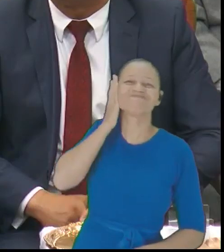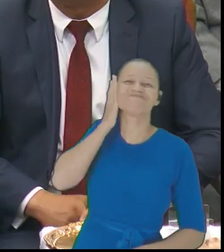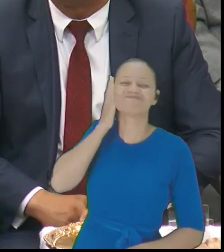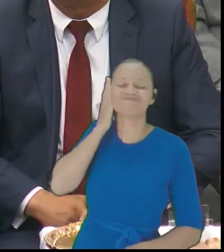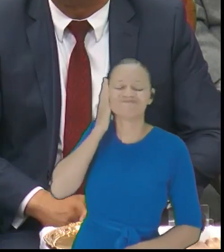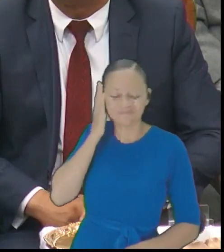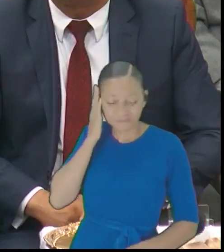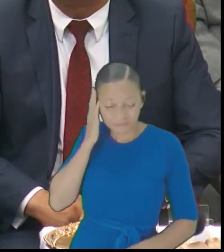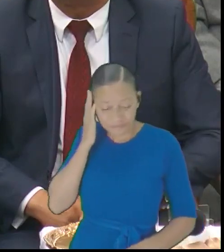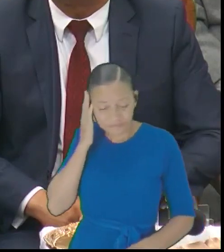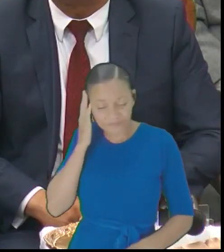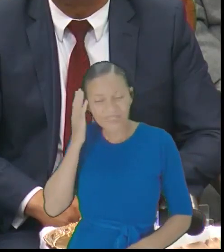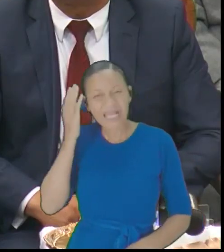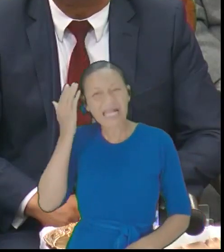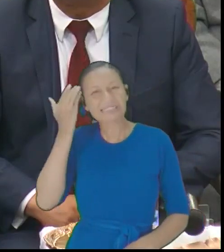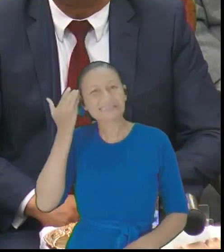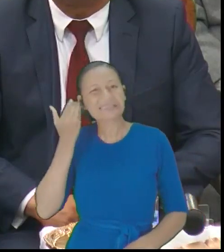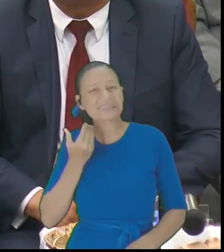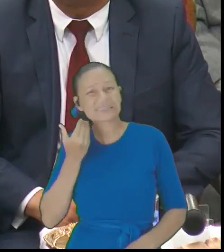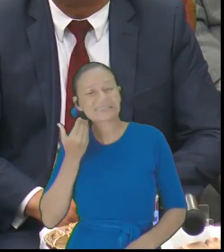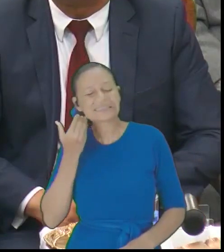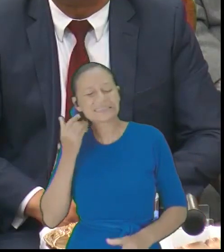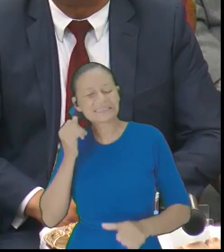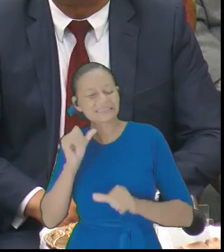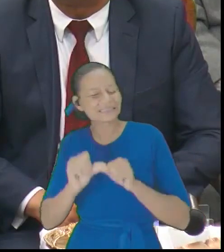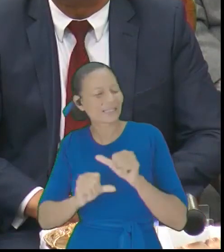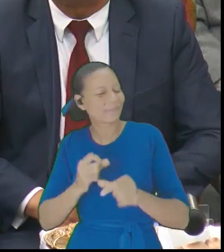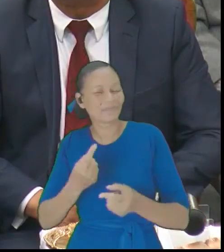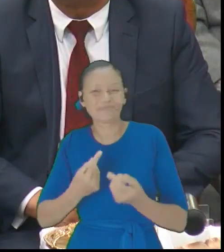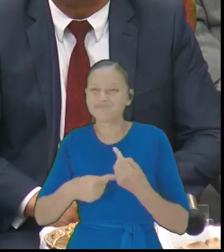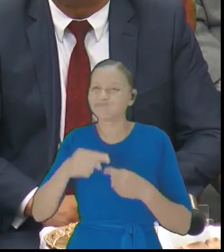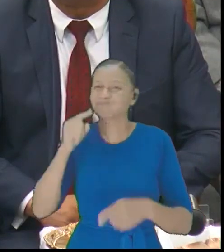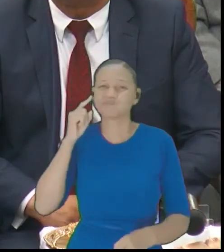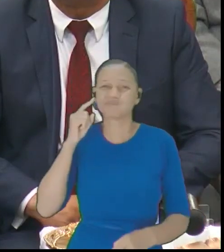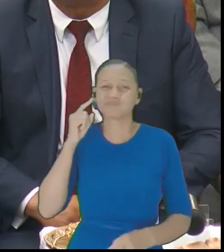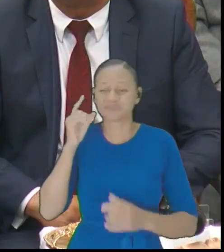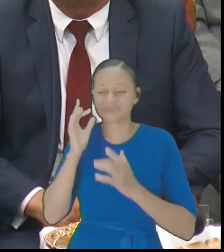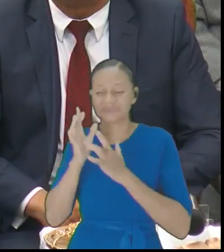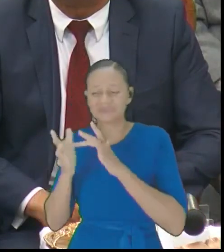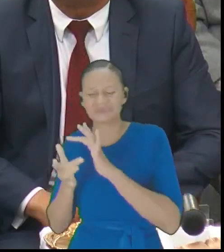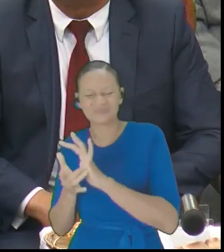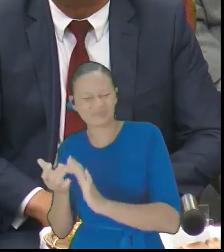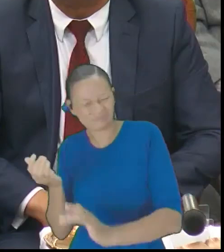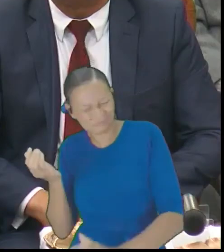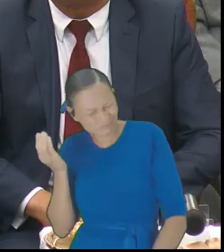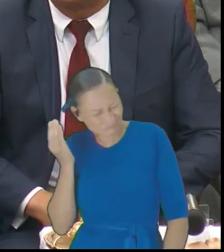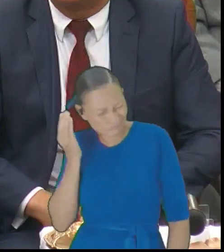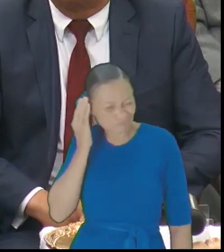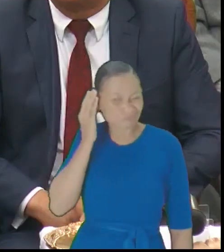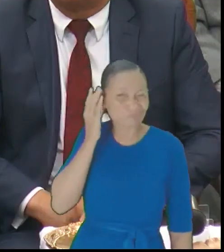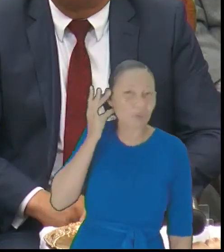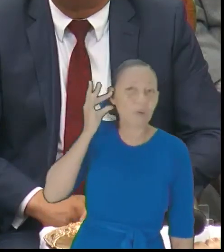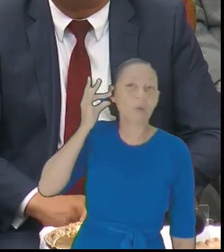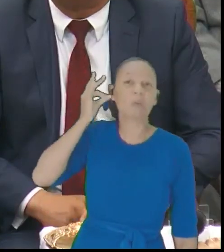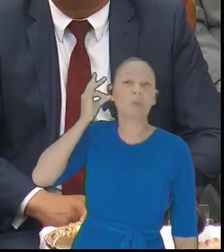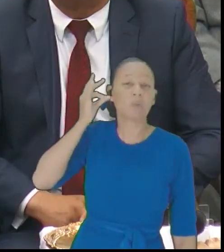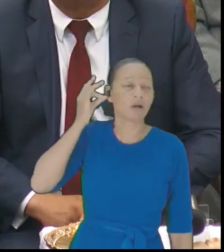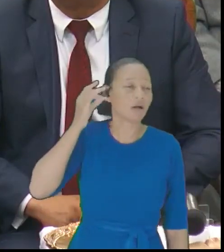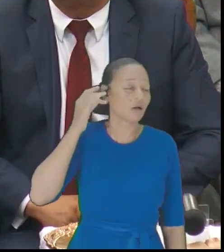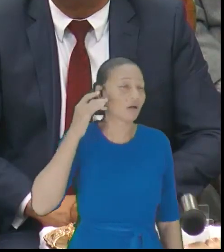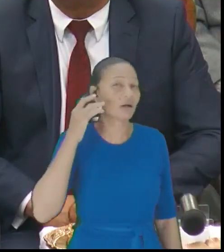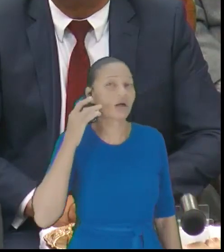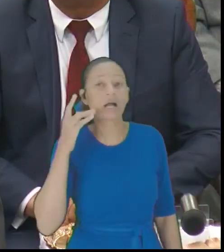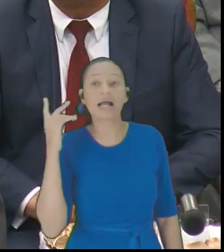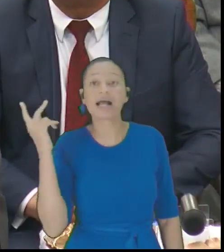A dor daquela espadada foi superada pelo toque de Jesus. O toque de Jesus foi tão profundo